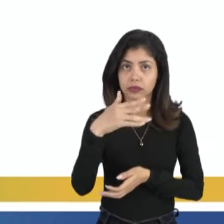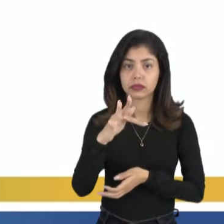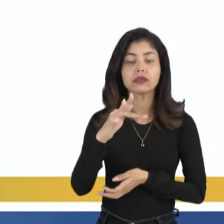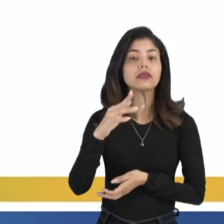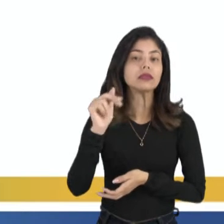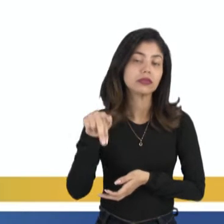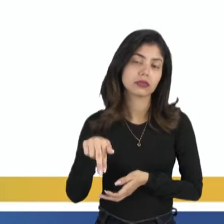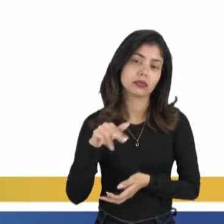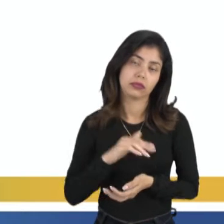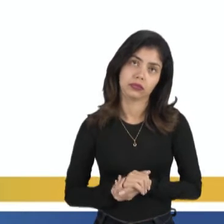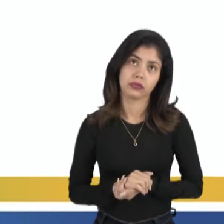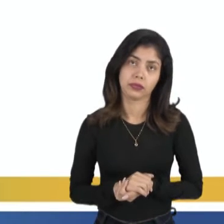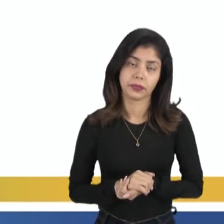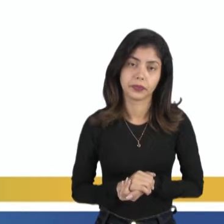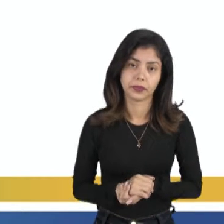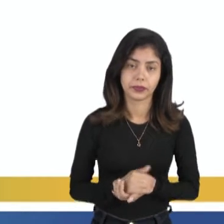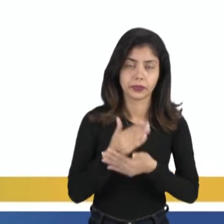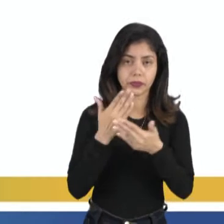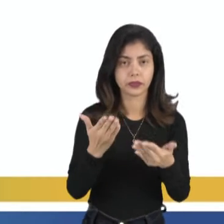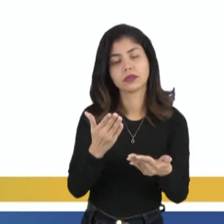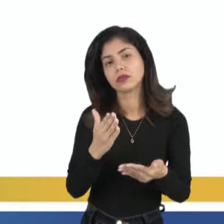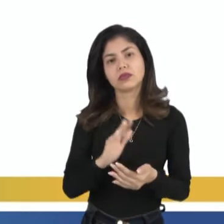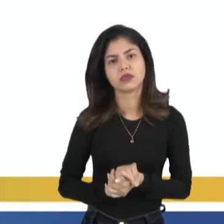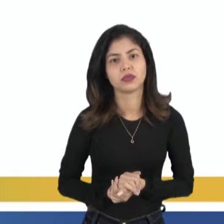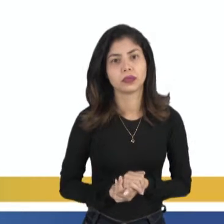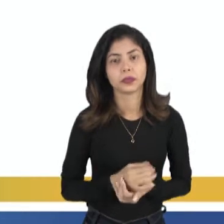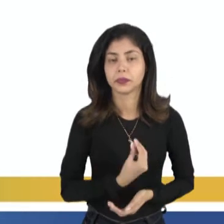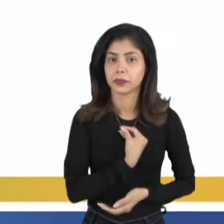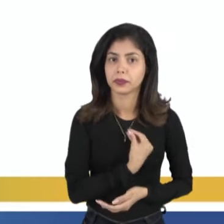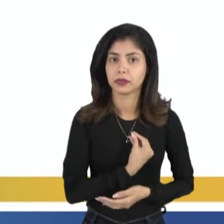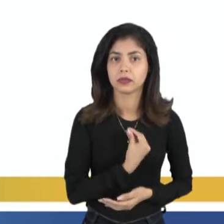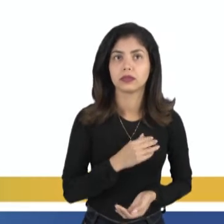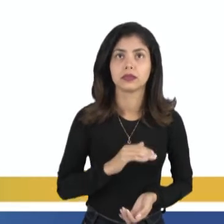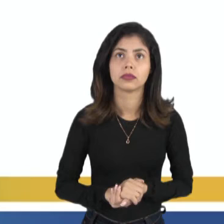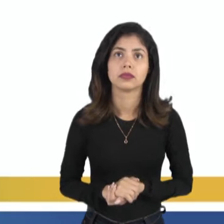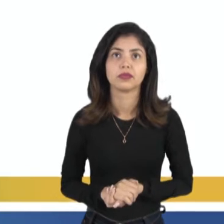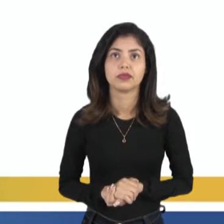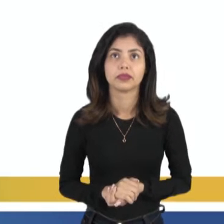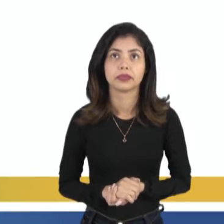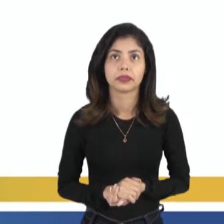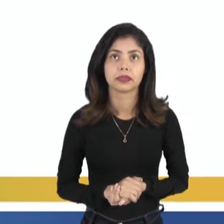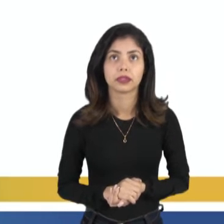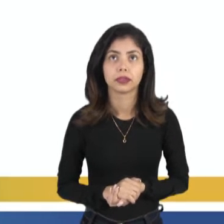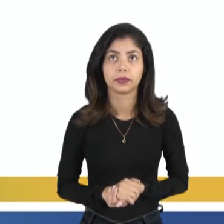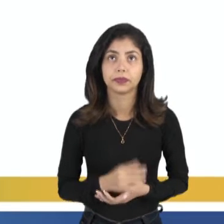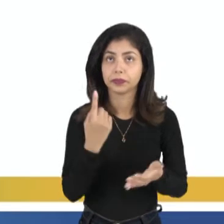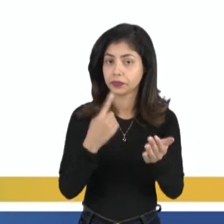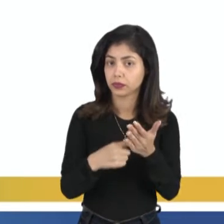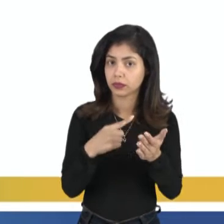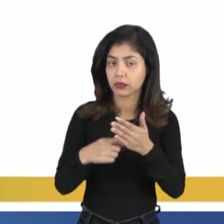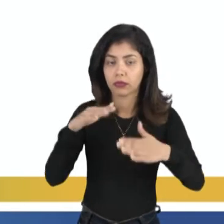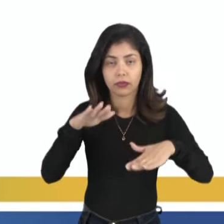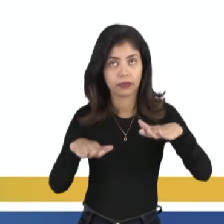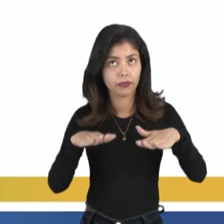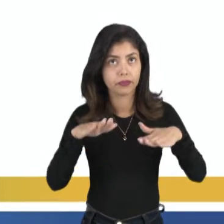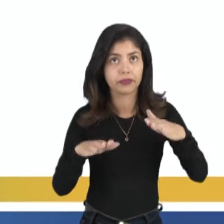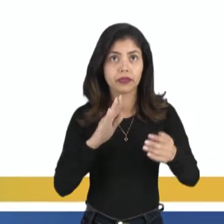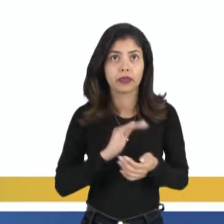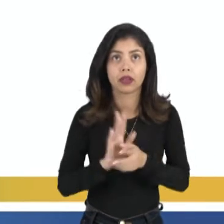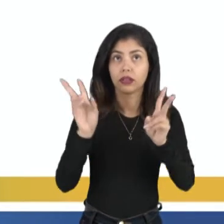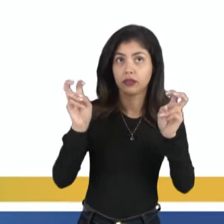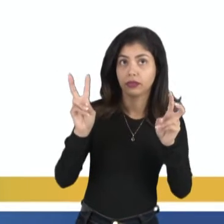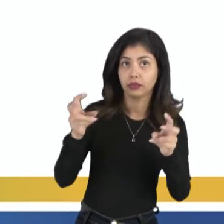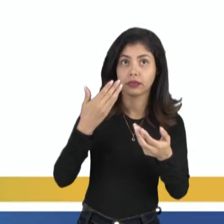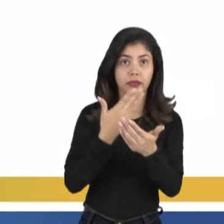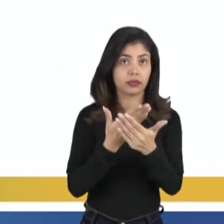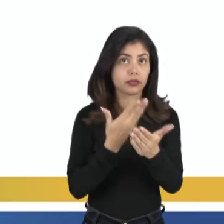força normal. Então, essas aí são as forças presentes no plano inclinado. Então, a condição de equilíbrio, que é o tema